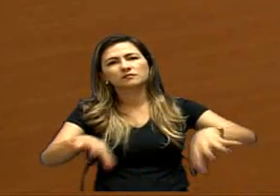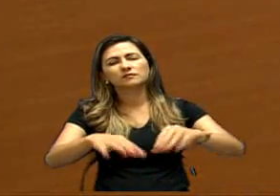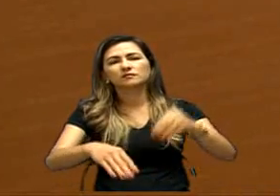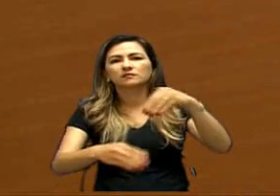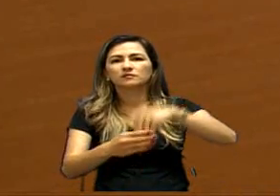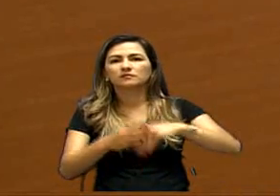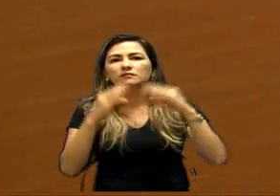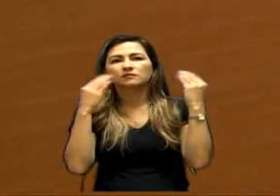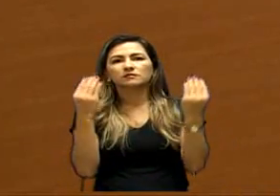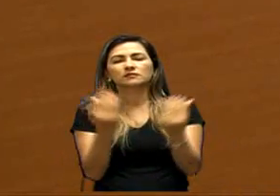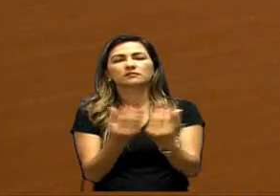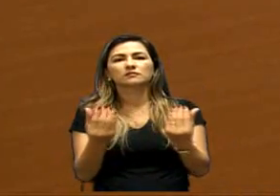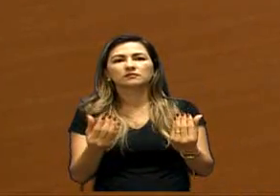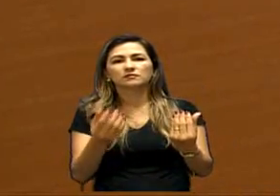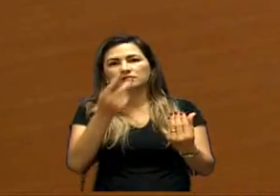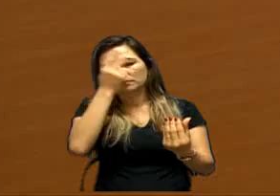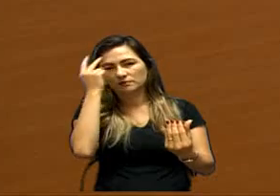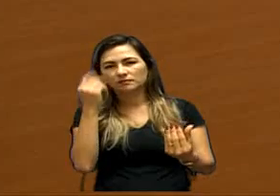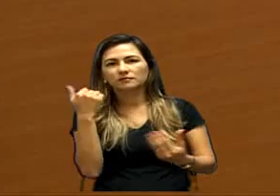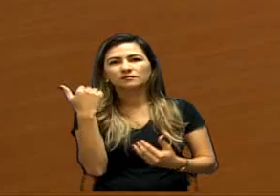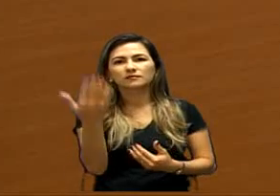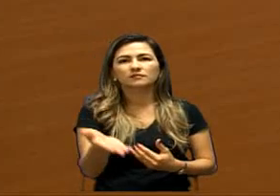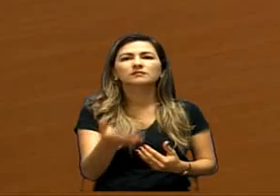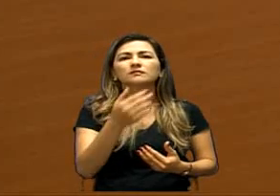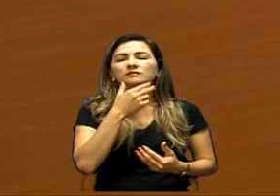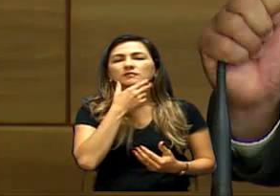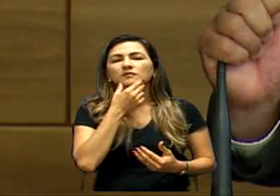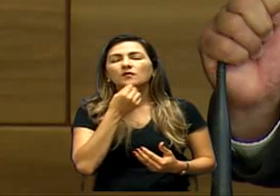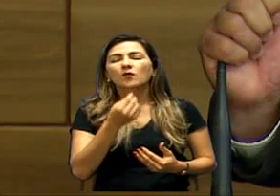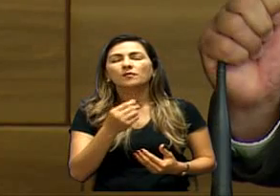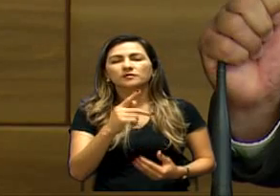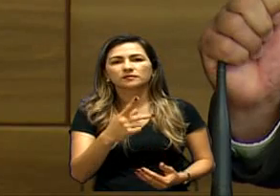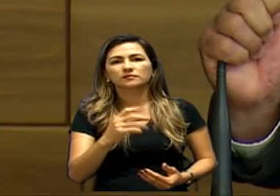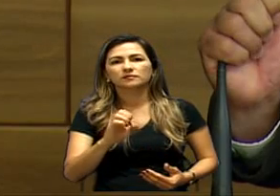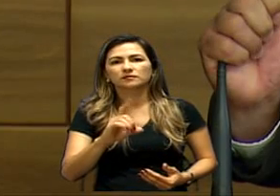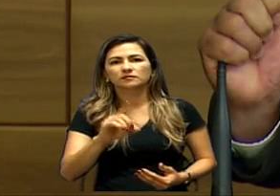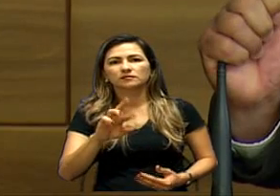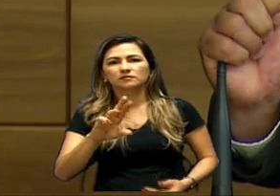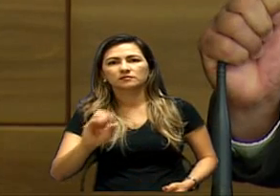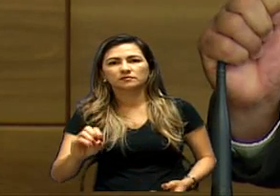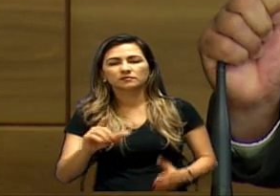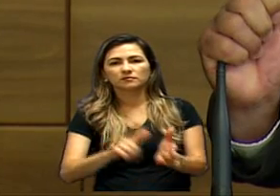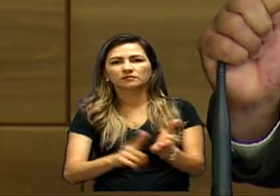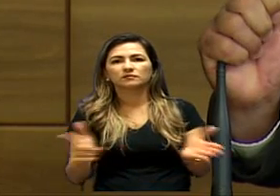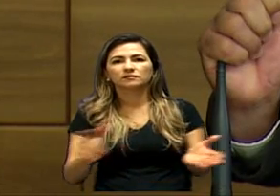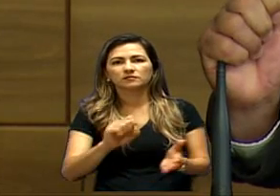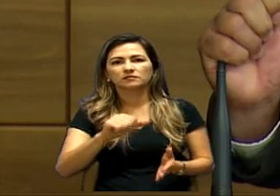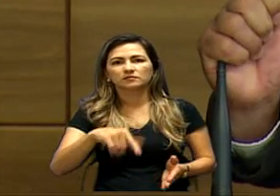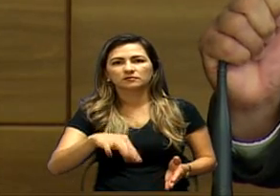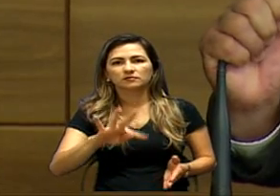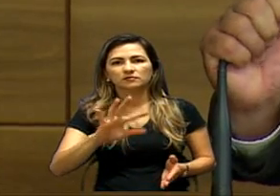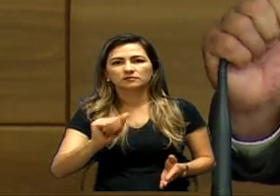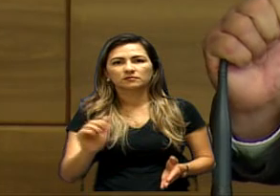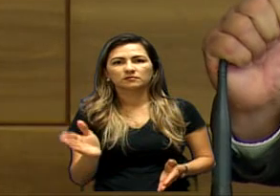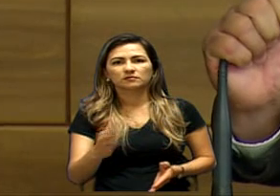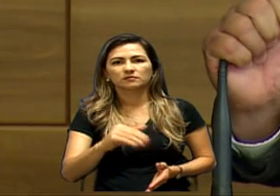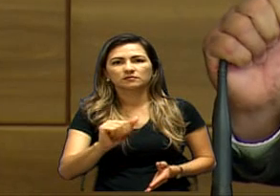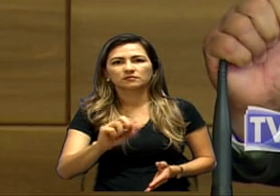Municipal de Sorocaba. Vamos dar um bom dia para o nosso amigo Pedro, do Jornal Santa Bárbara, também presente aqui no plenário hoje. Muito bom dia a